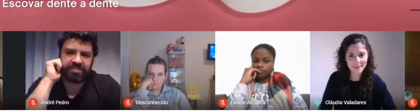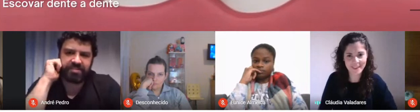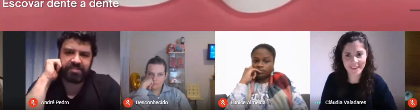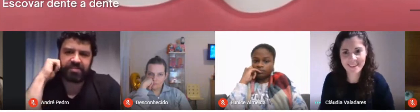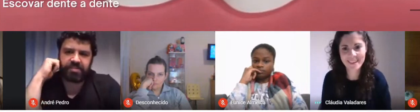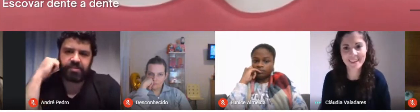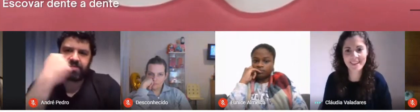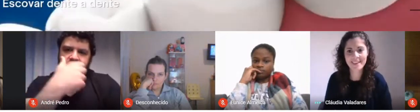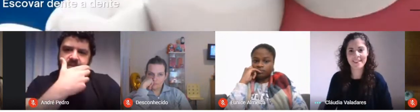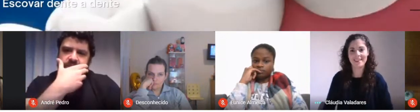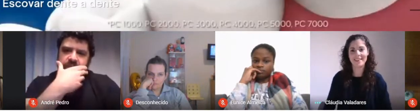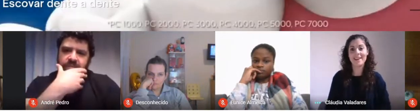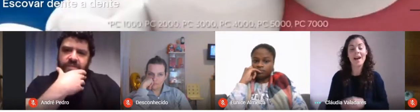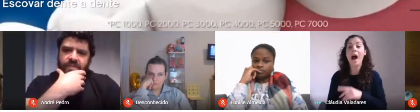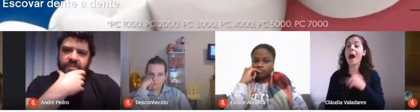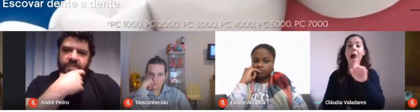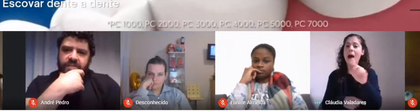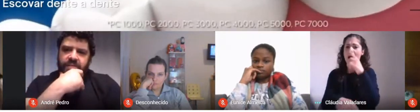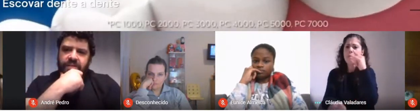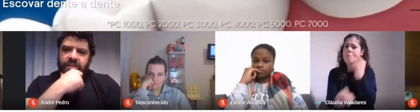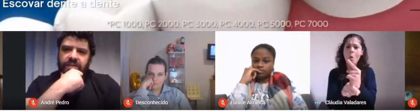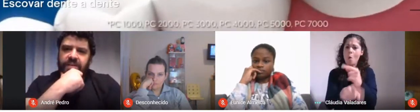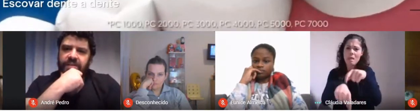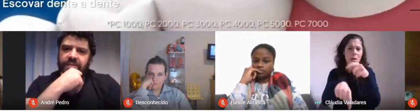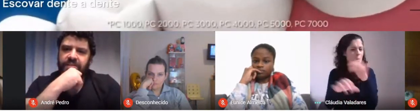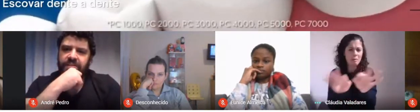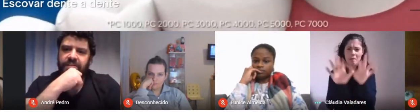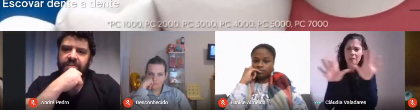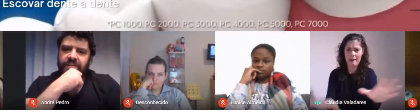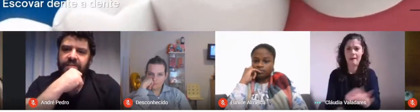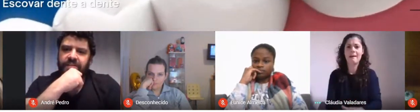tempo. Não, é o mesmo tempo.